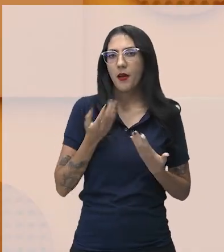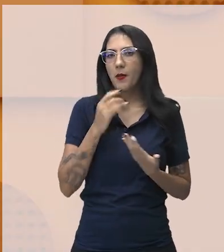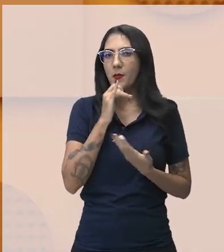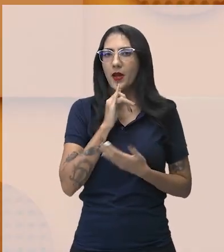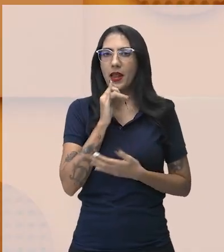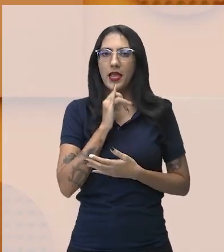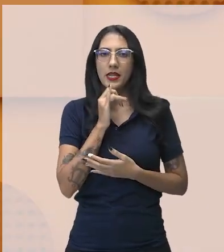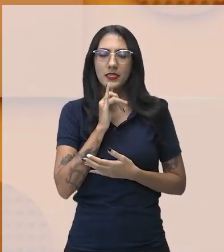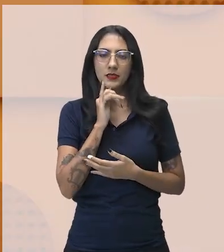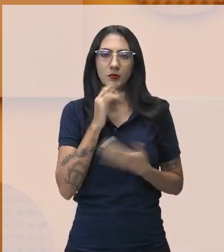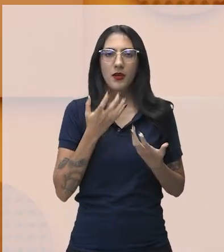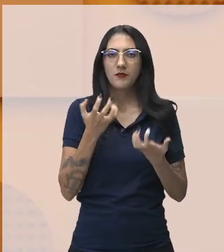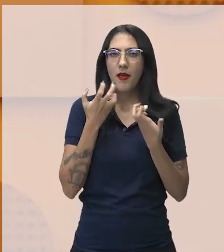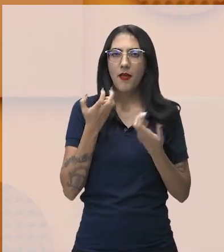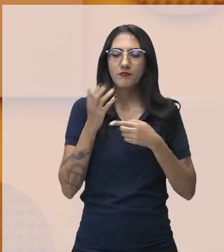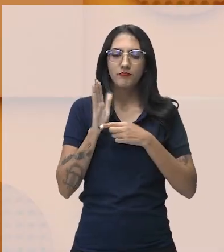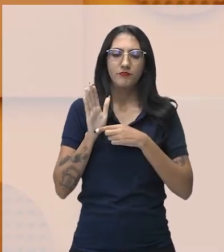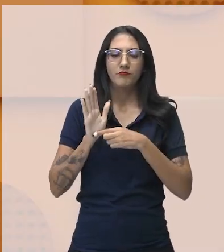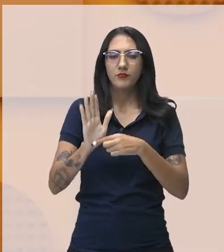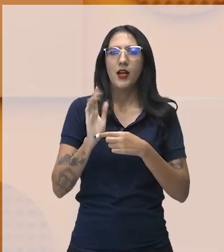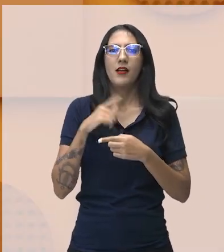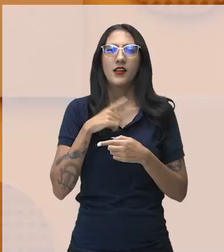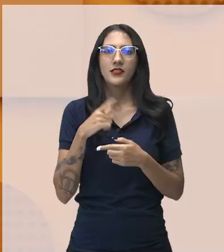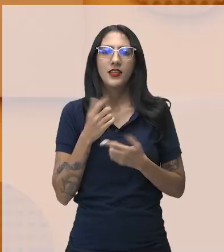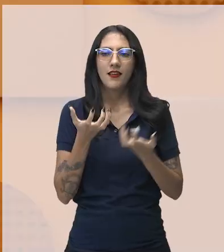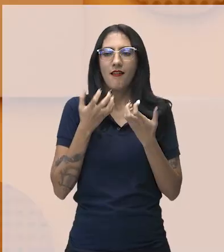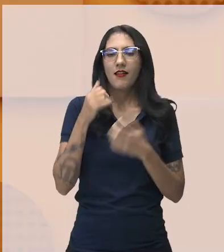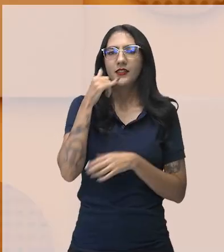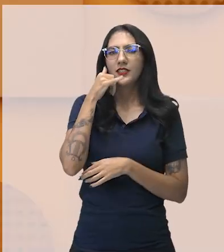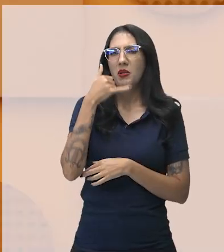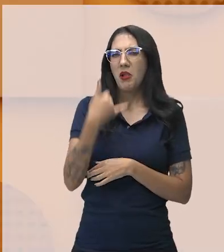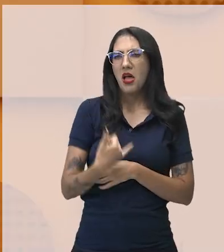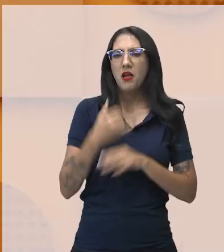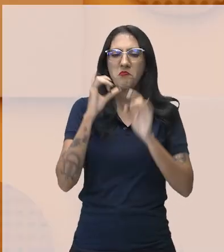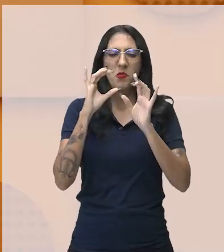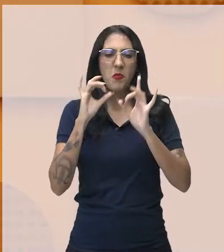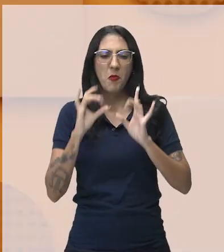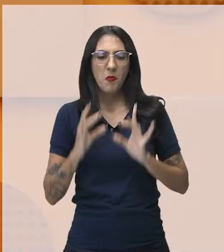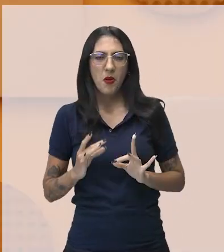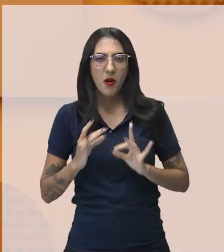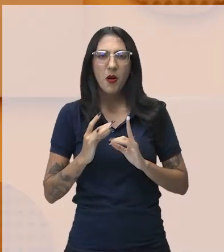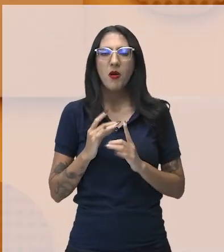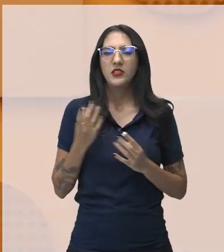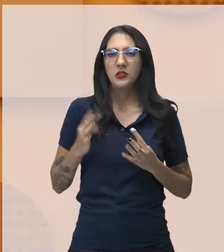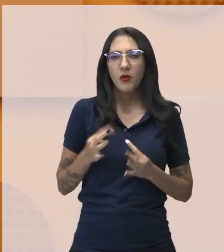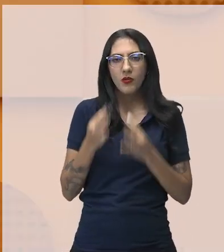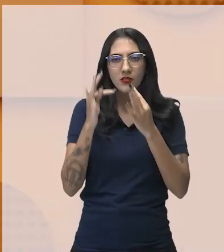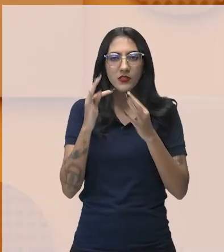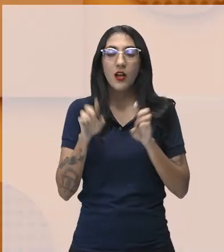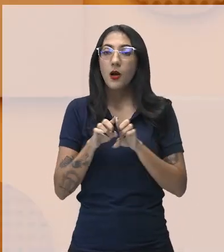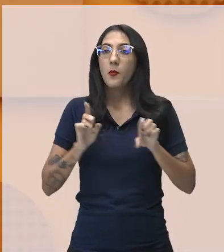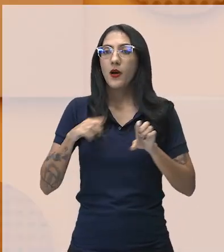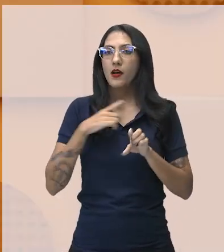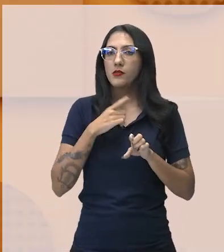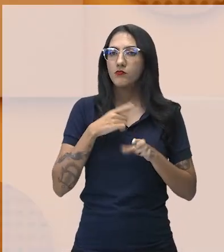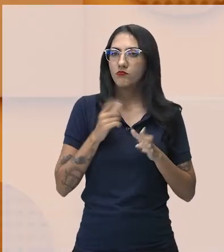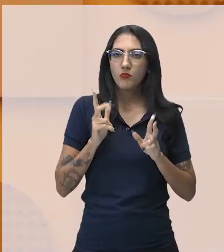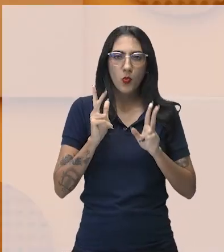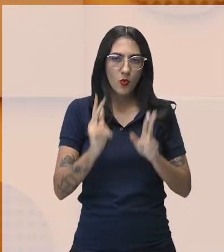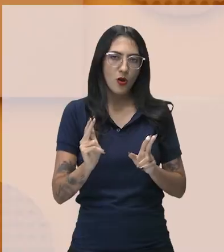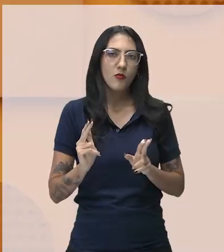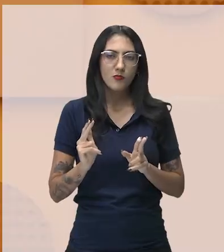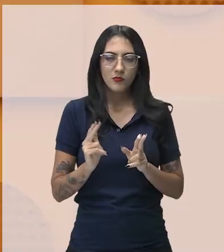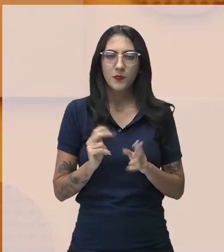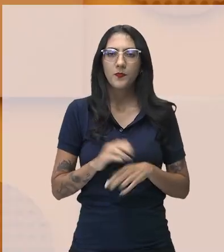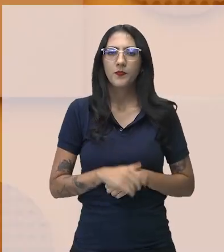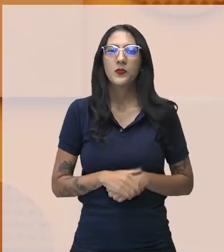querem mostrar que tem um celular que está sendo a sensação, né? Mas a qualidade ela acaba sendo a mesma. Então, tudo